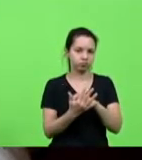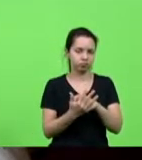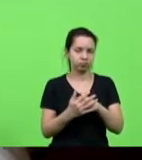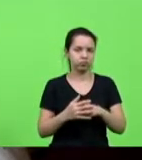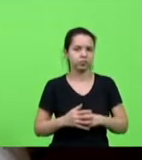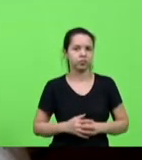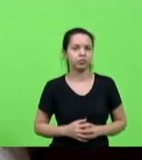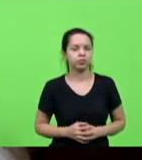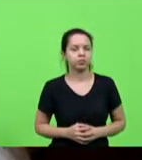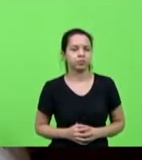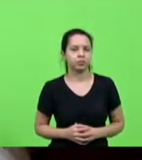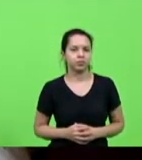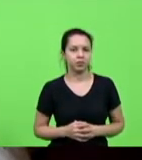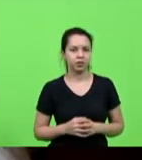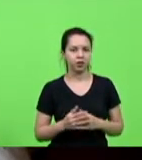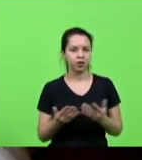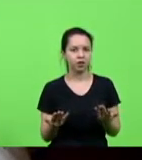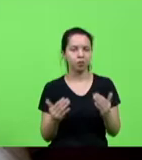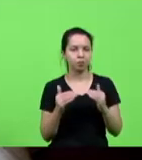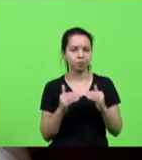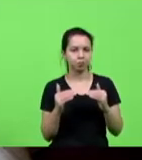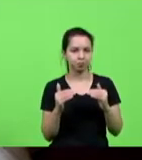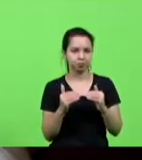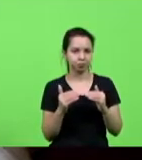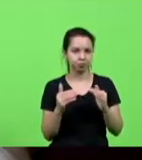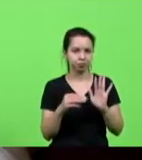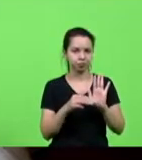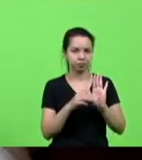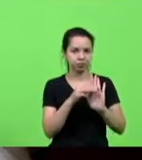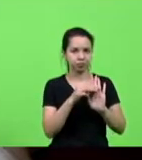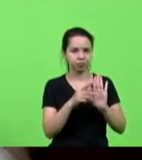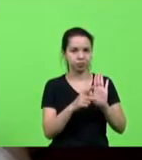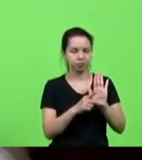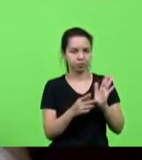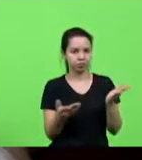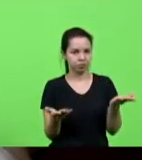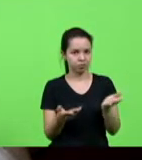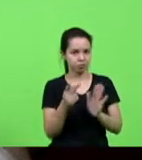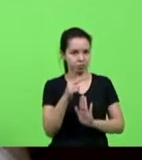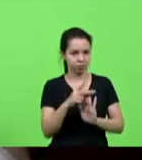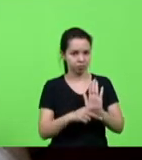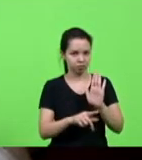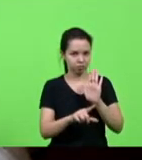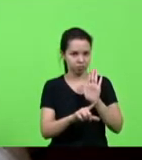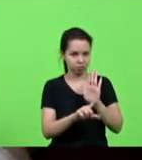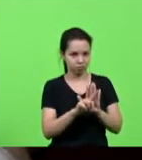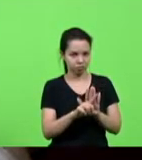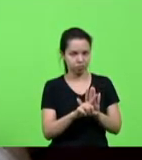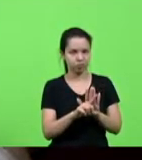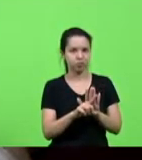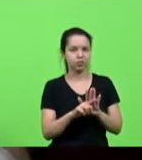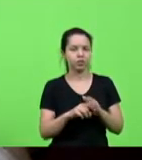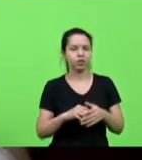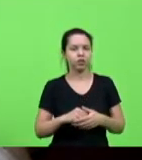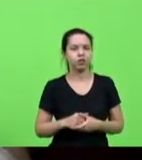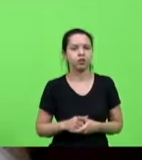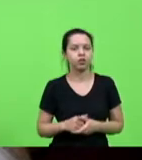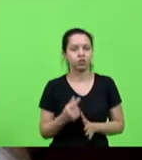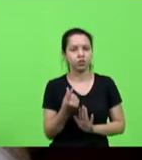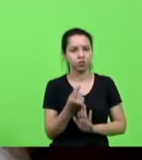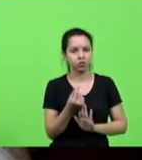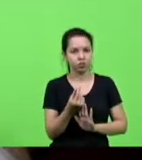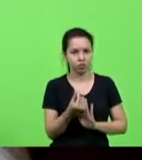medida provisória e agora o projeto de lei, os recursos serão disponibilizados por meio de